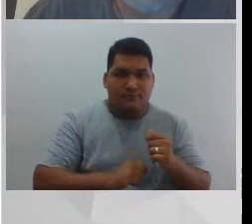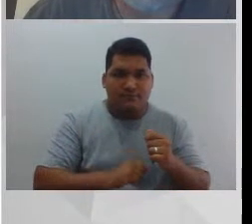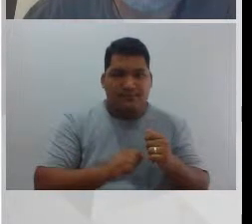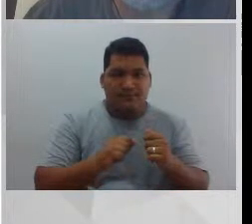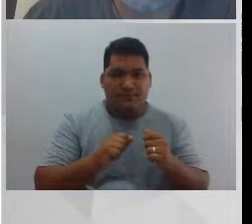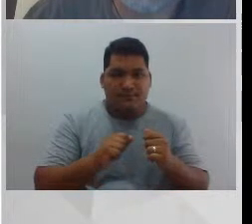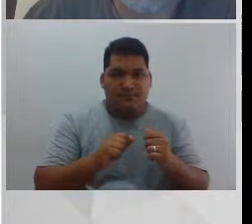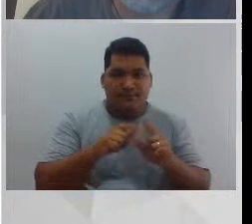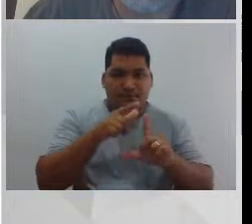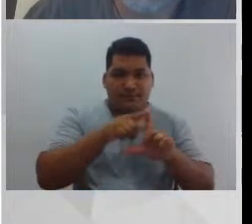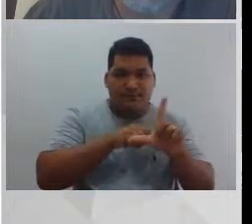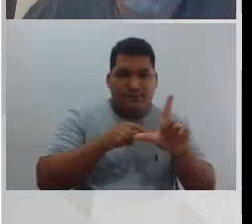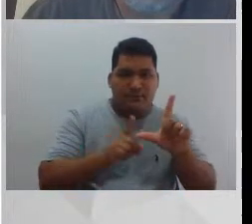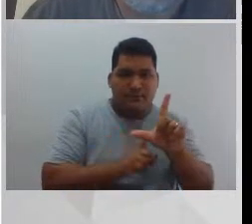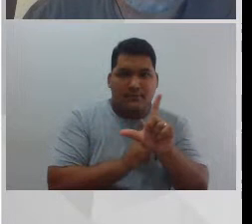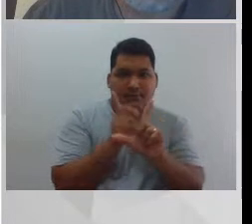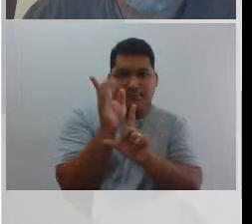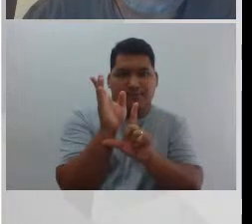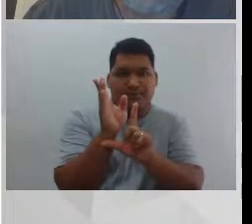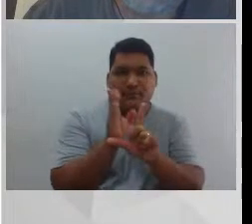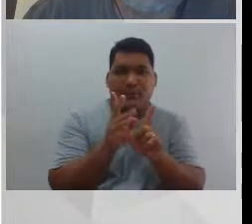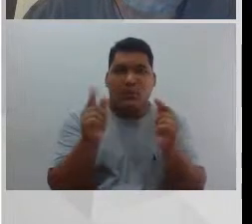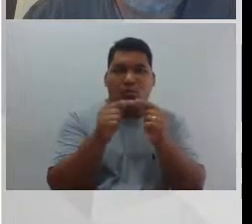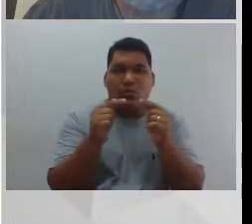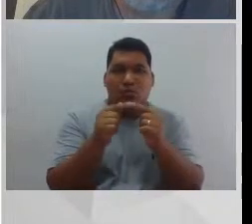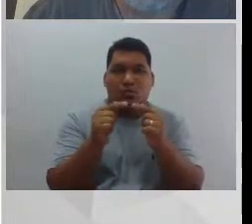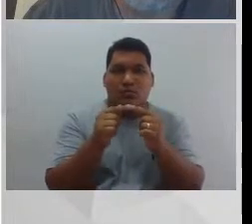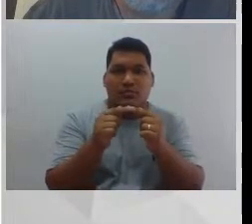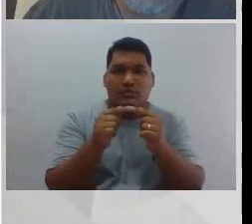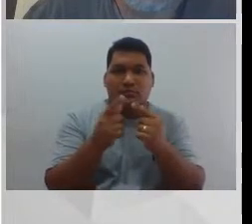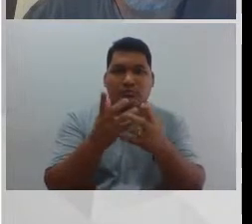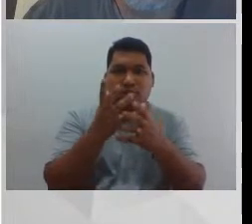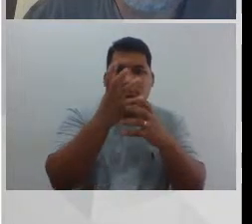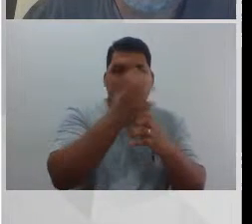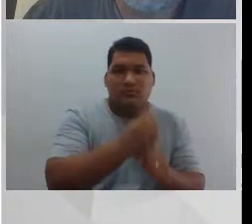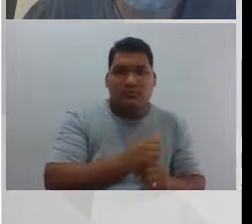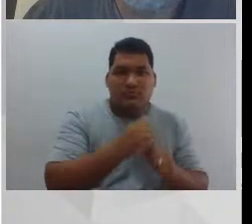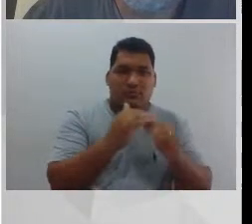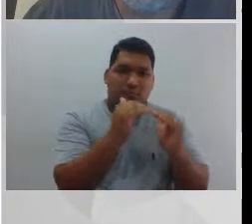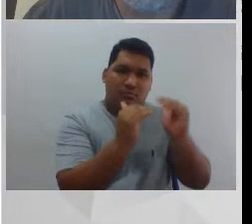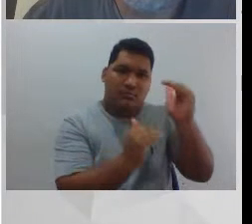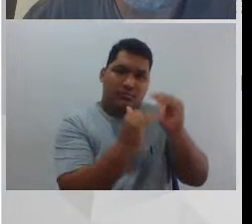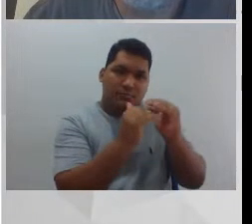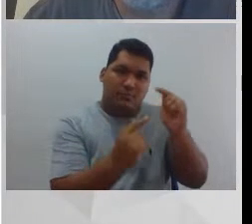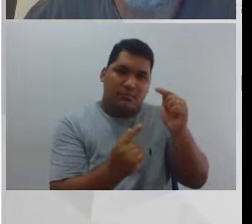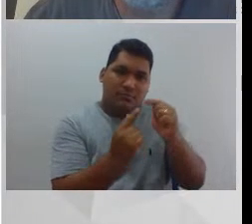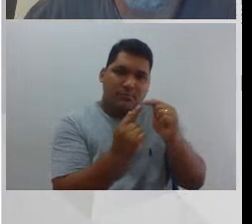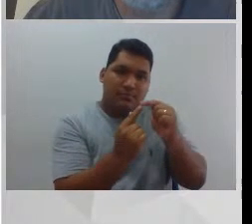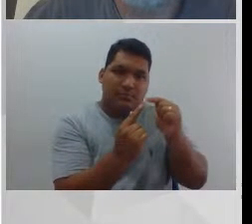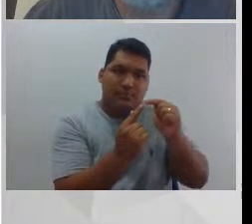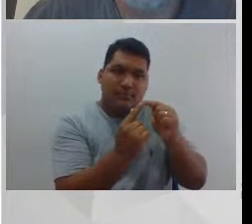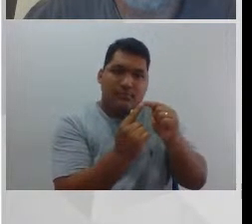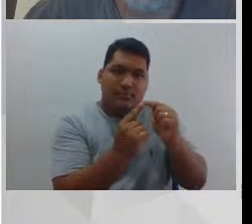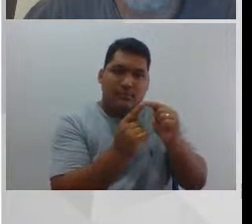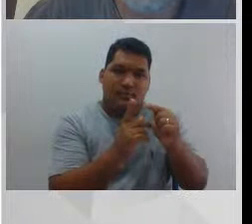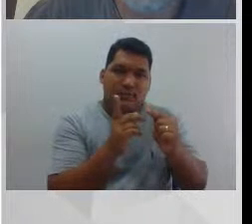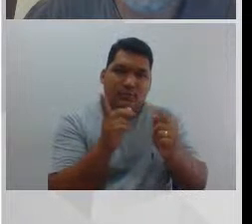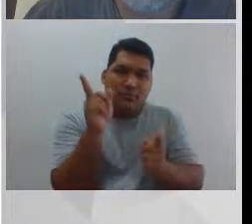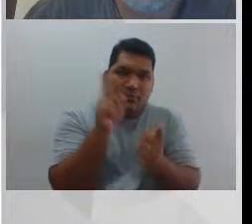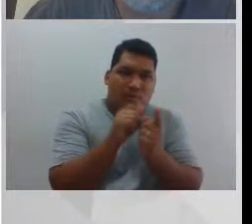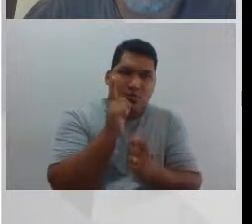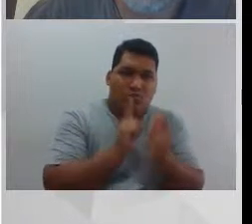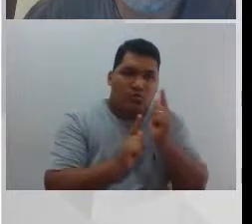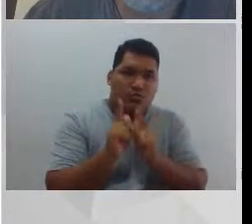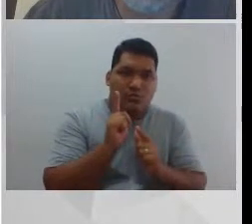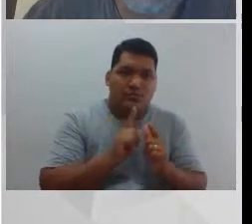aqui uma regressão linear, né, para passar uma reta que se aproxime o máximo possível de todos os pontos, né?